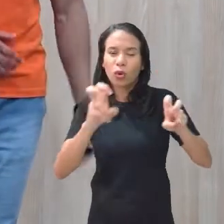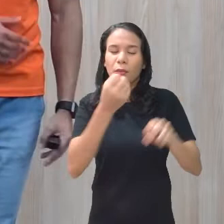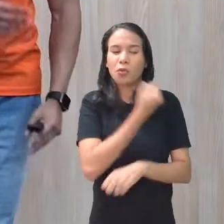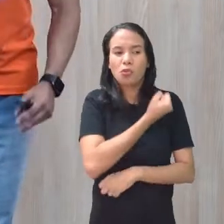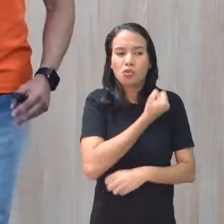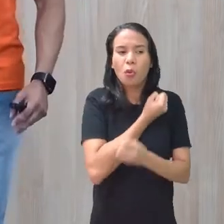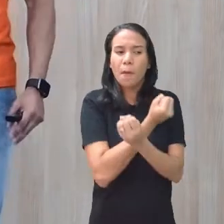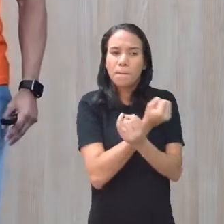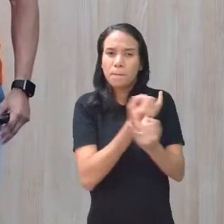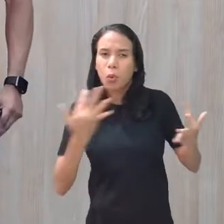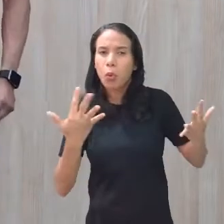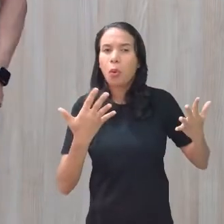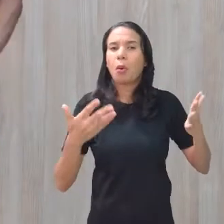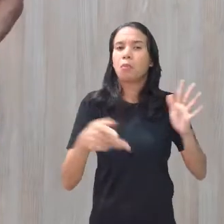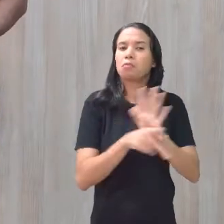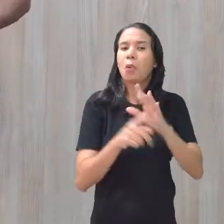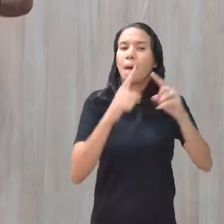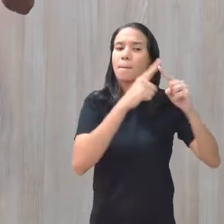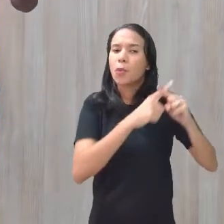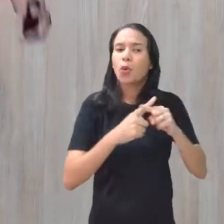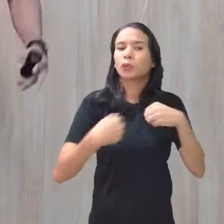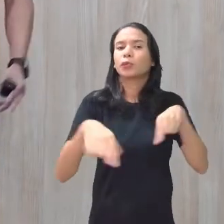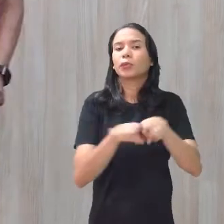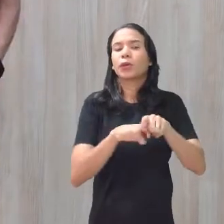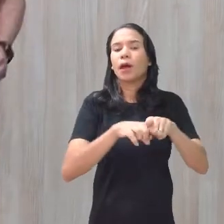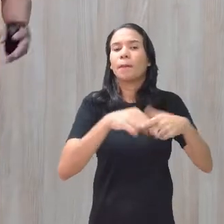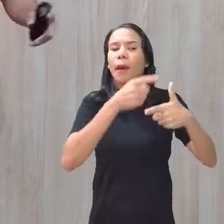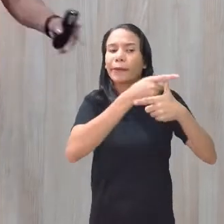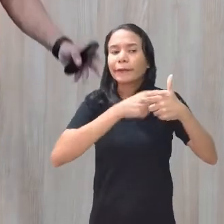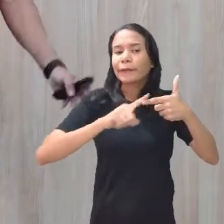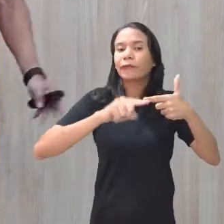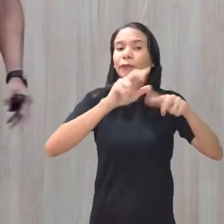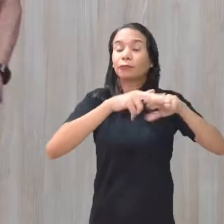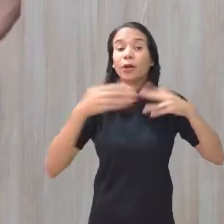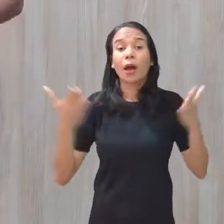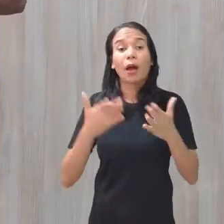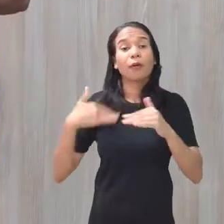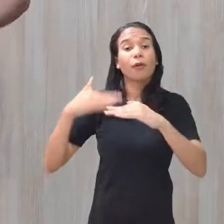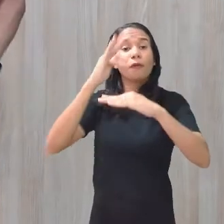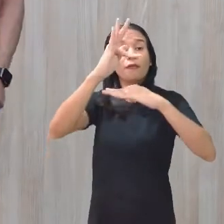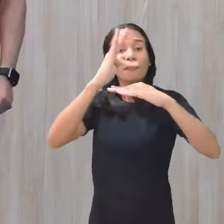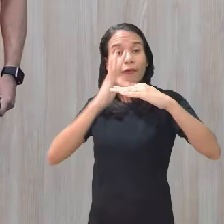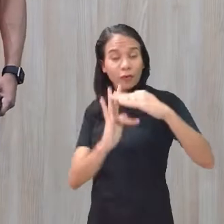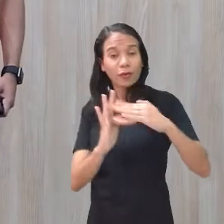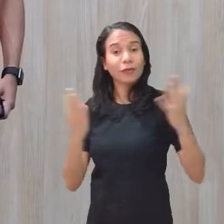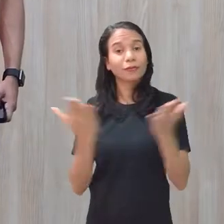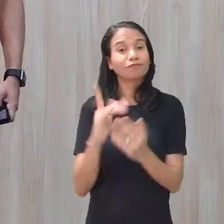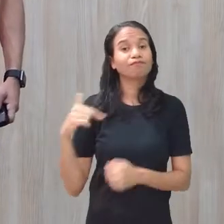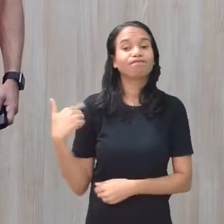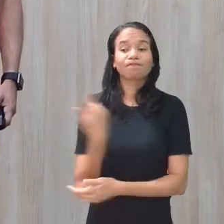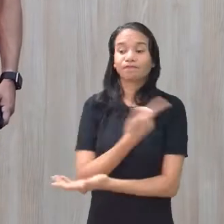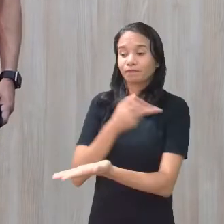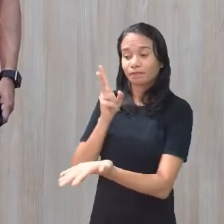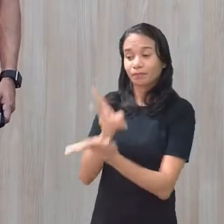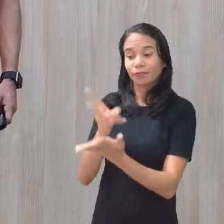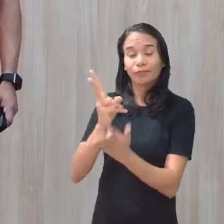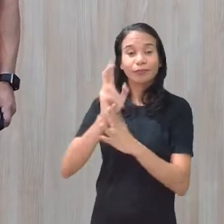múltiplos, dos divisores, certo? Então vamos entrar aí na parte de fração e hoje nós vamos dar